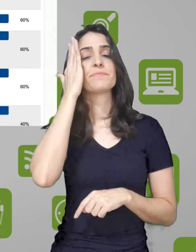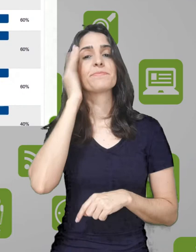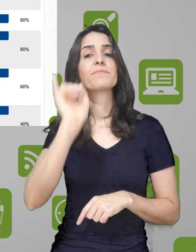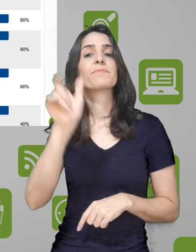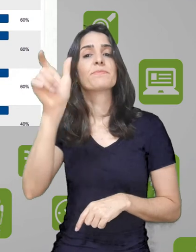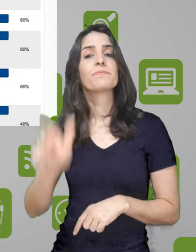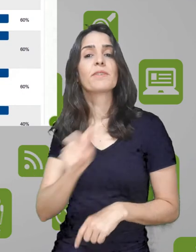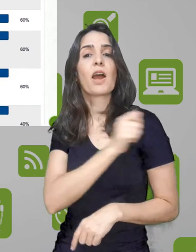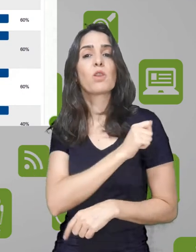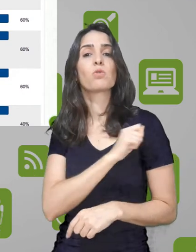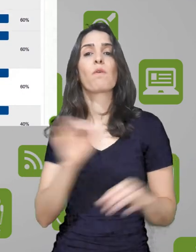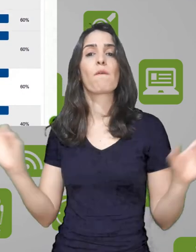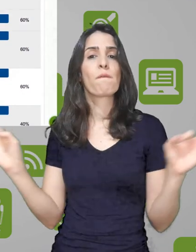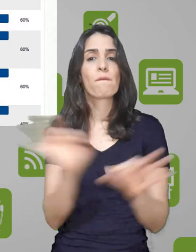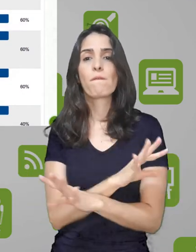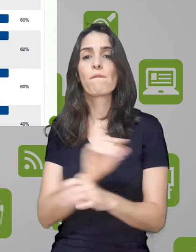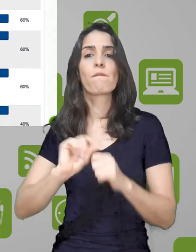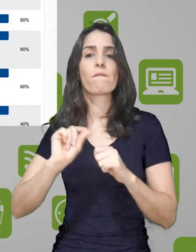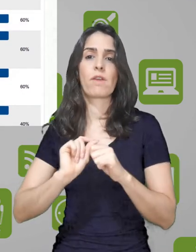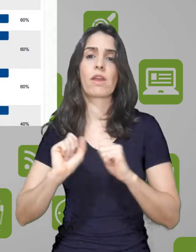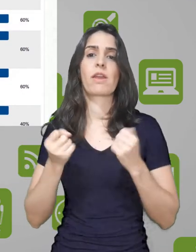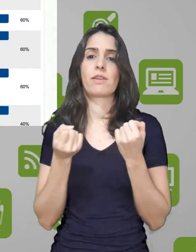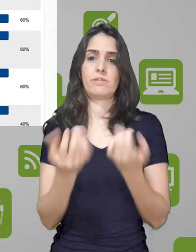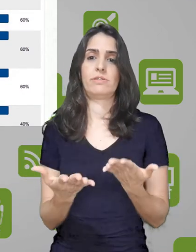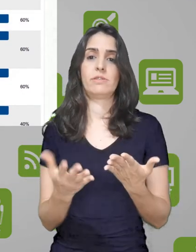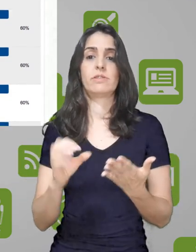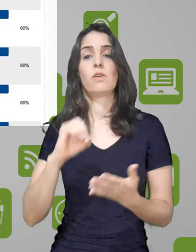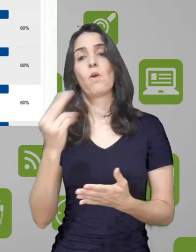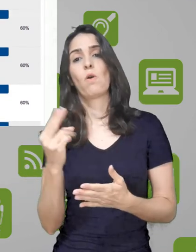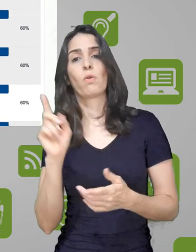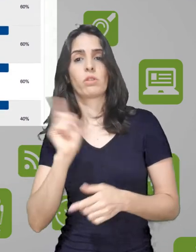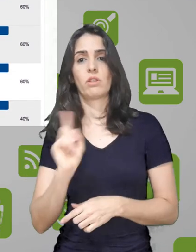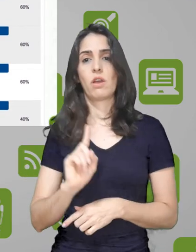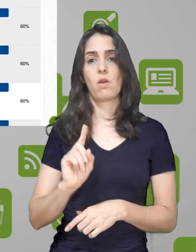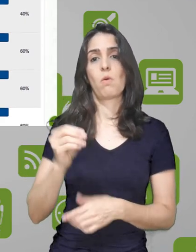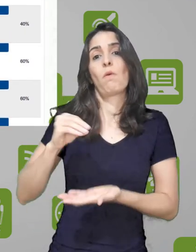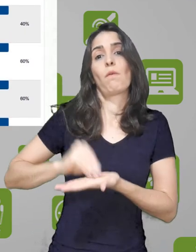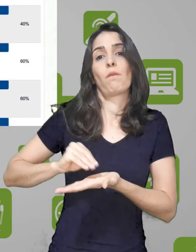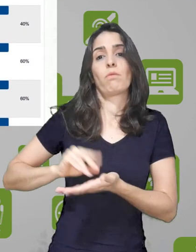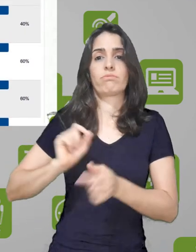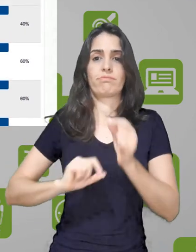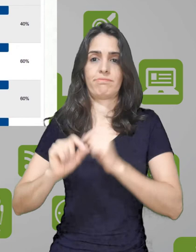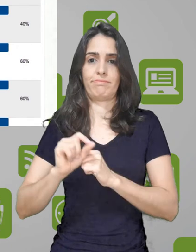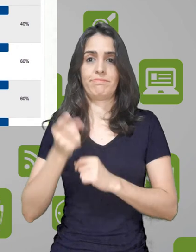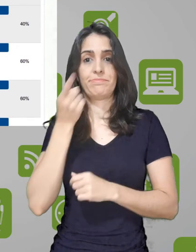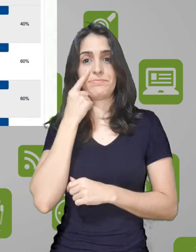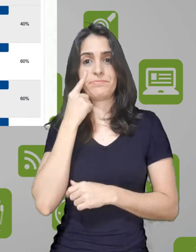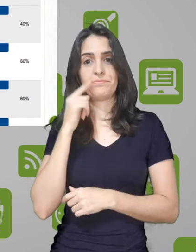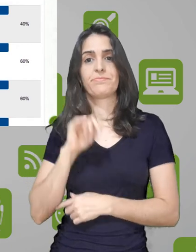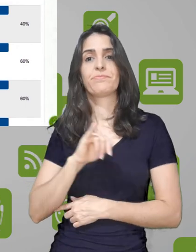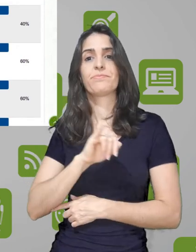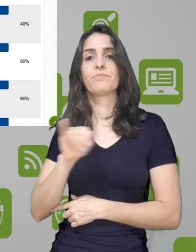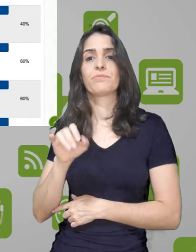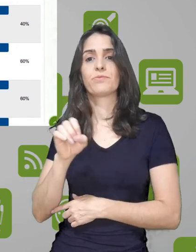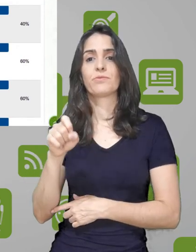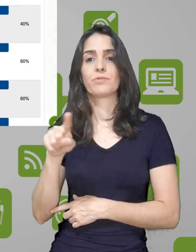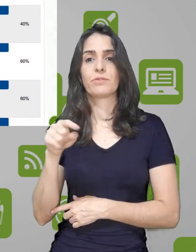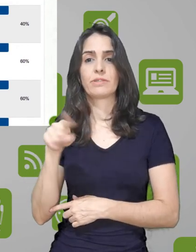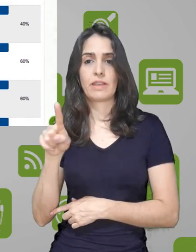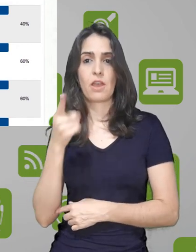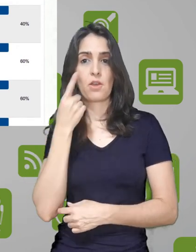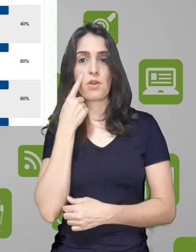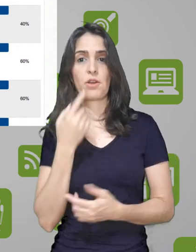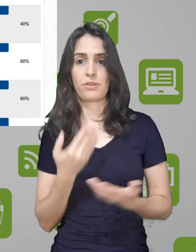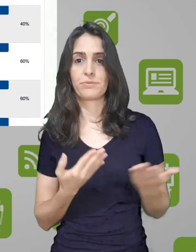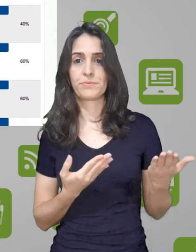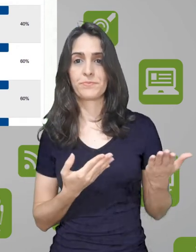interessante é realmente saber se o aluno entregou não entregou E o que que está faltando então por exemplo é olha o caso